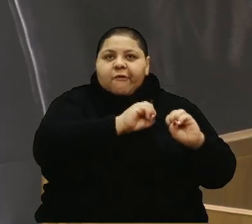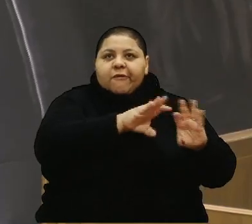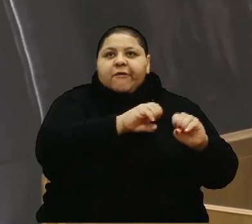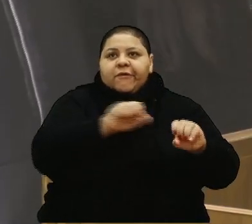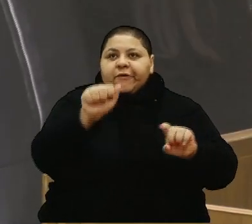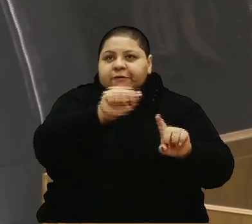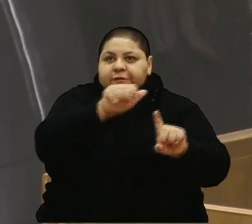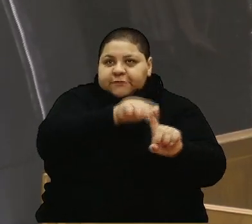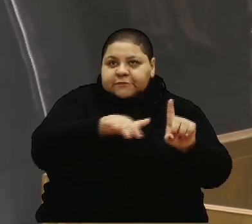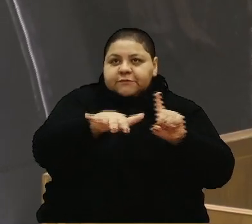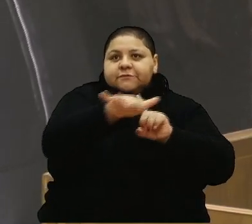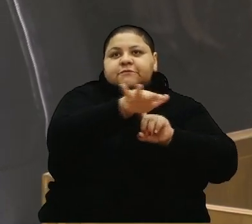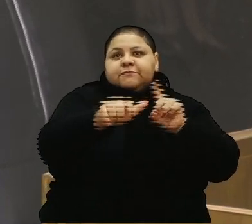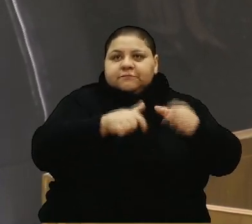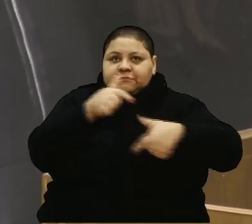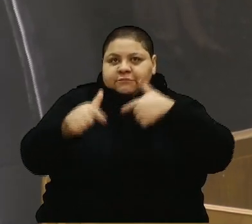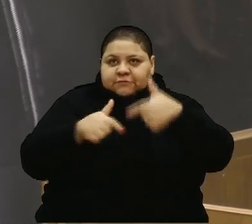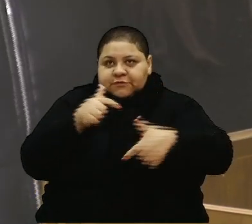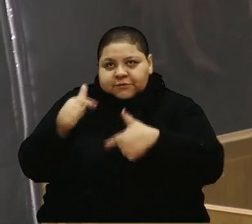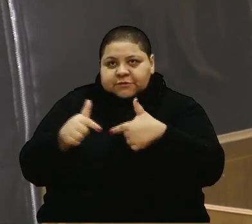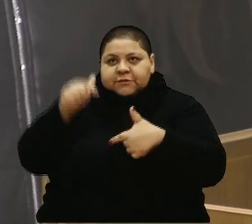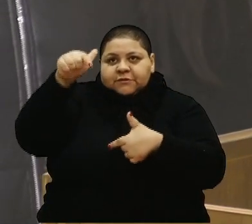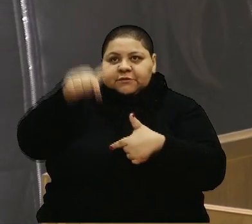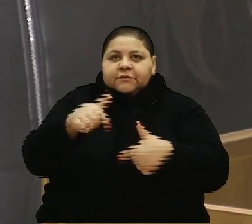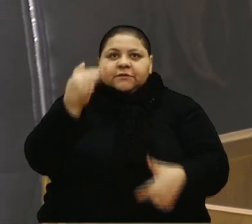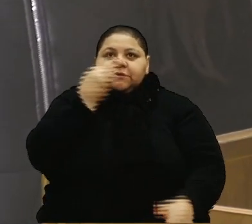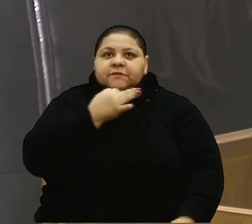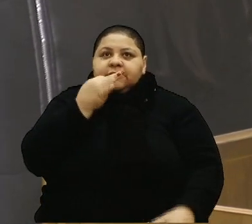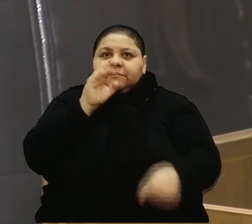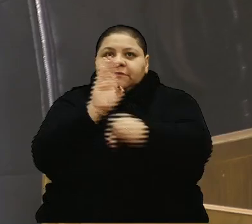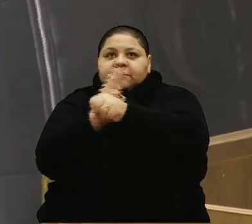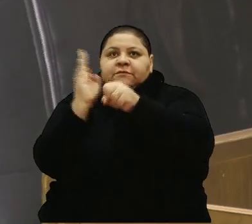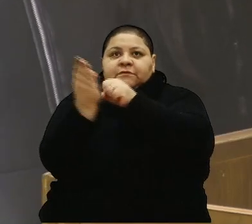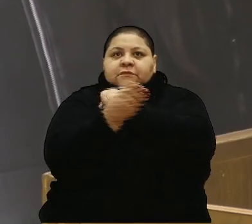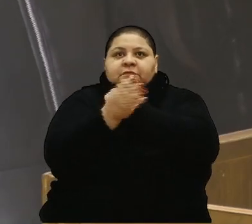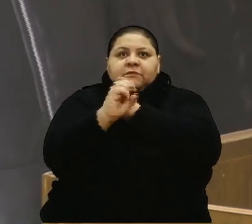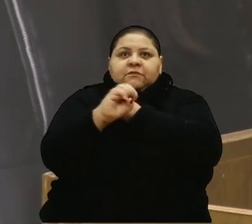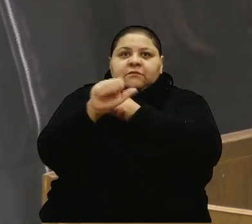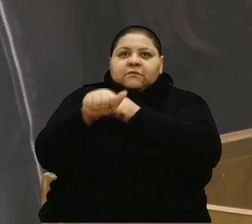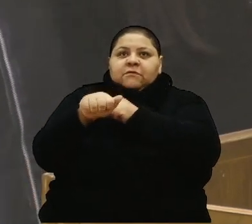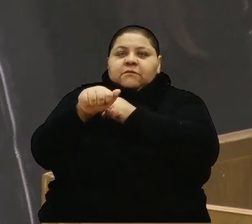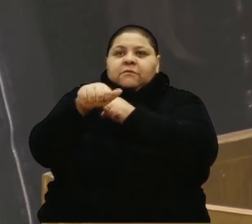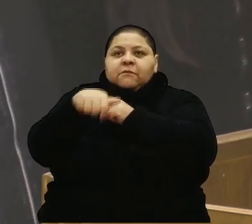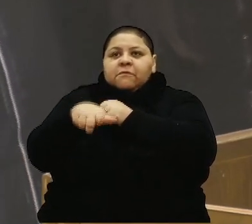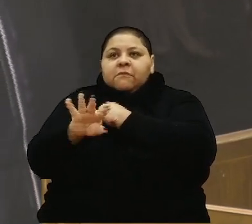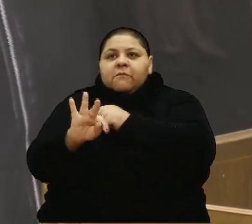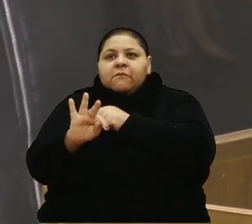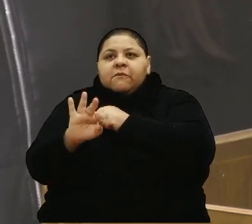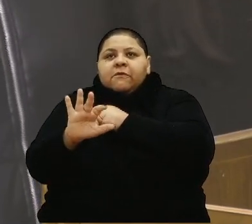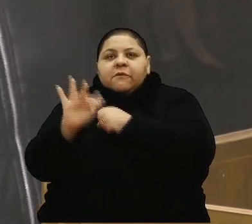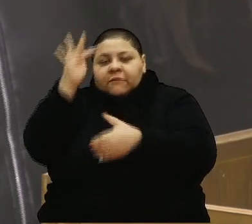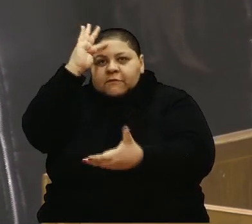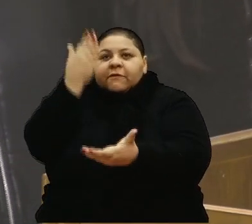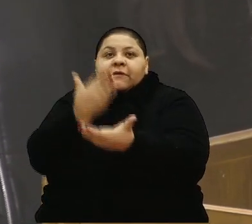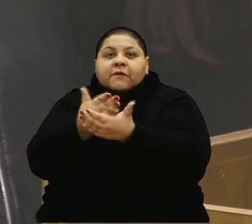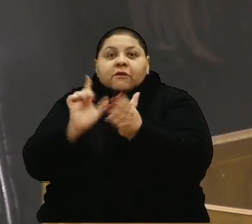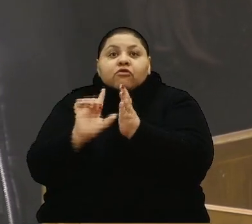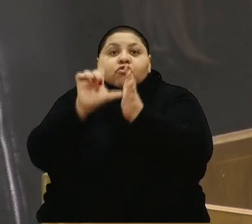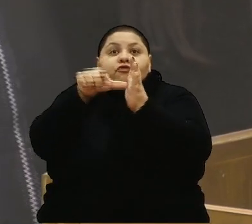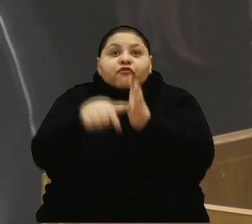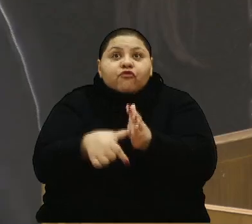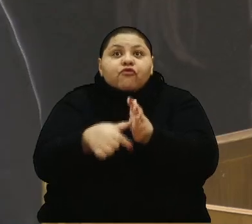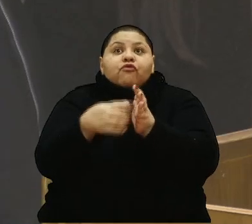social. Então, atuamos aqui em Caxias, no bairro Santa Fé, 47 anos. Daqui a pouco estaremos completando 50